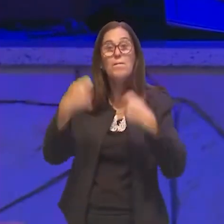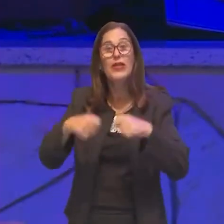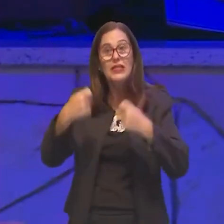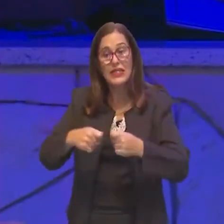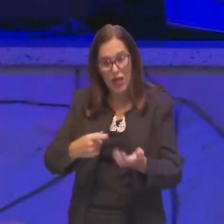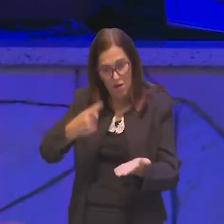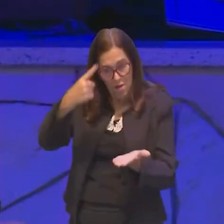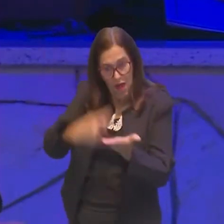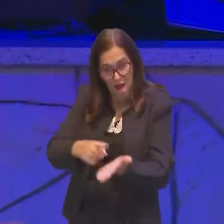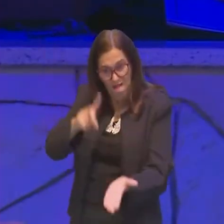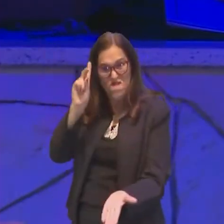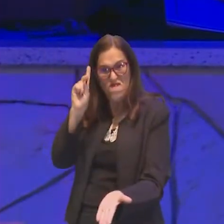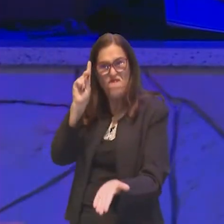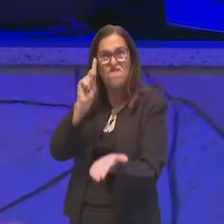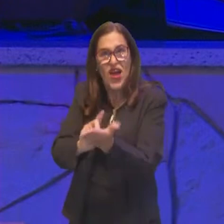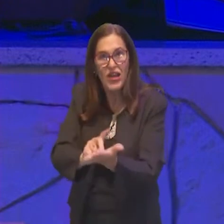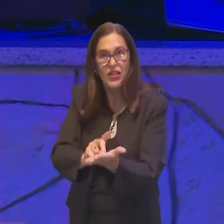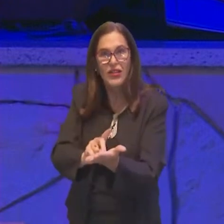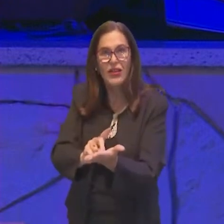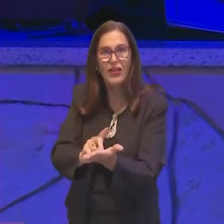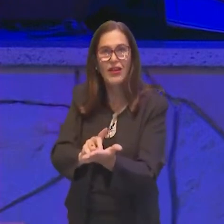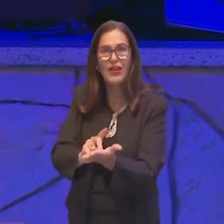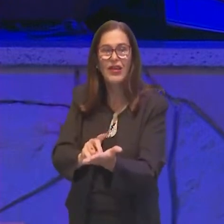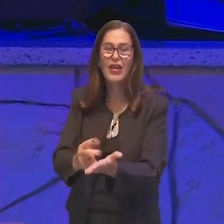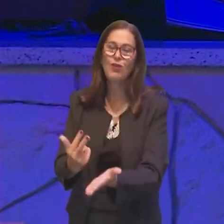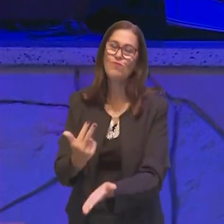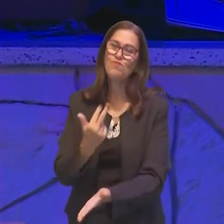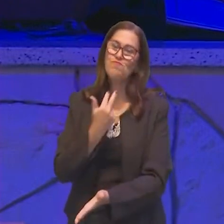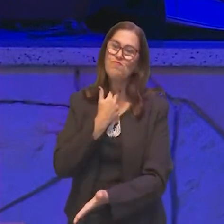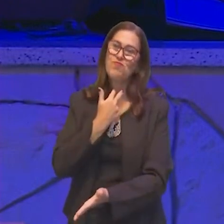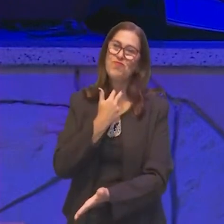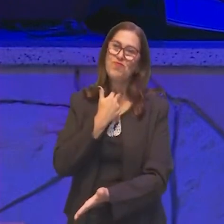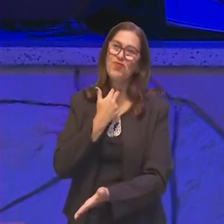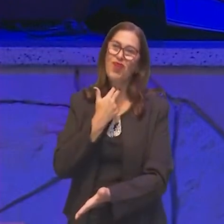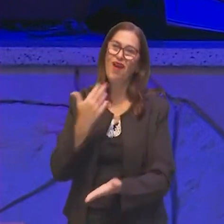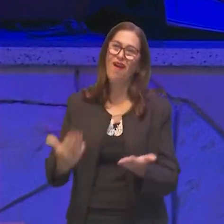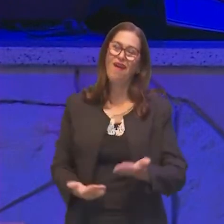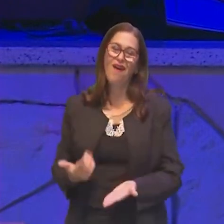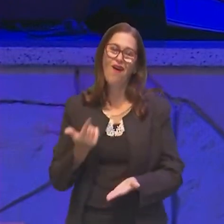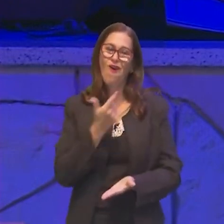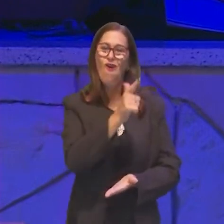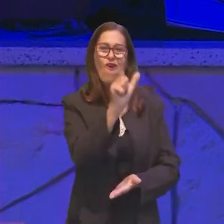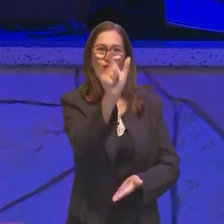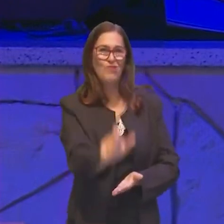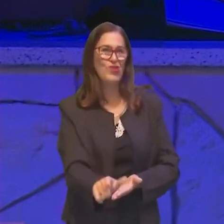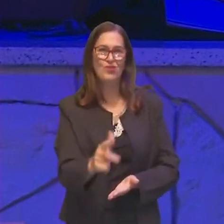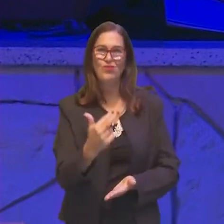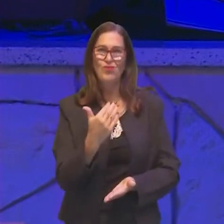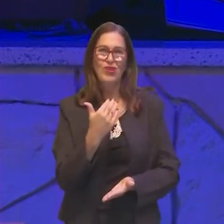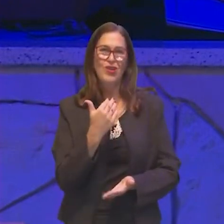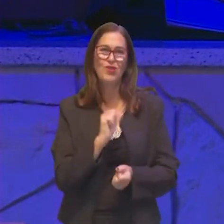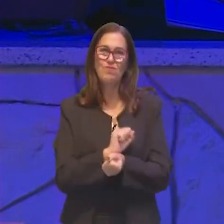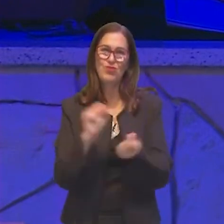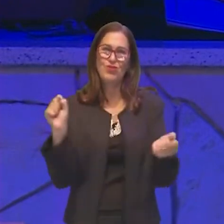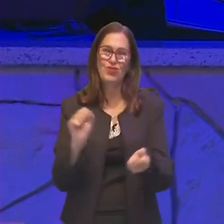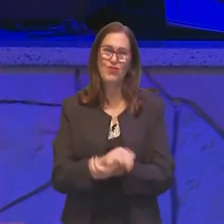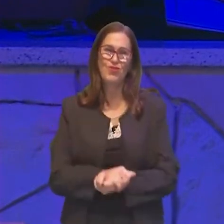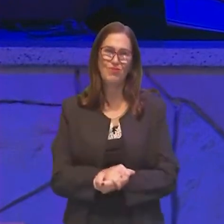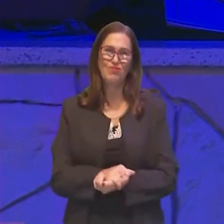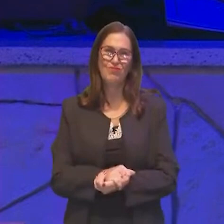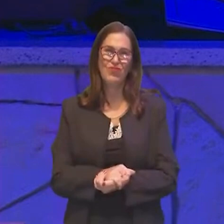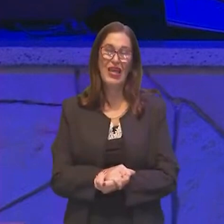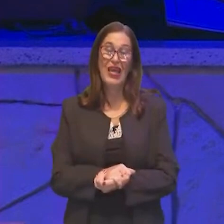tanto que ele não poderia servir a mais ninguém e deveria